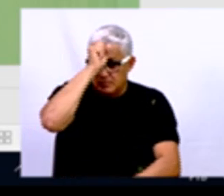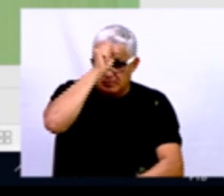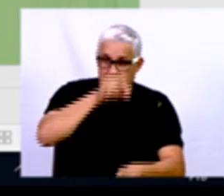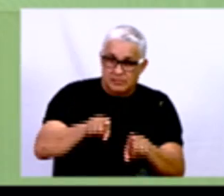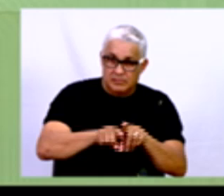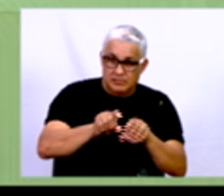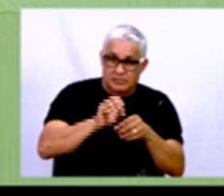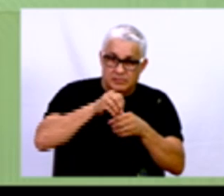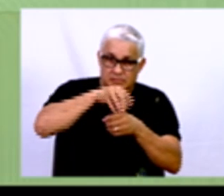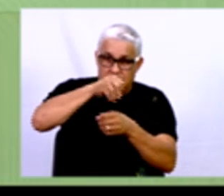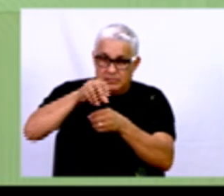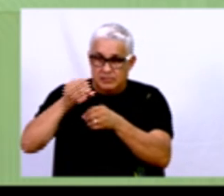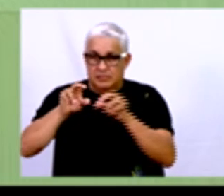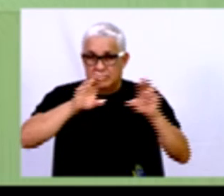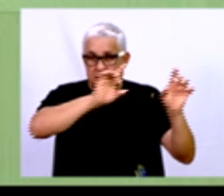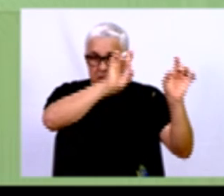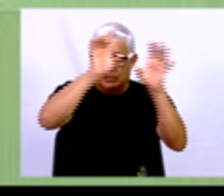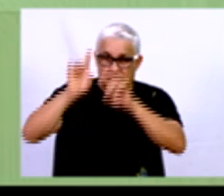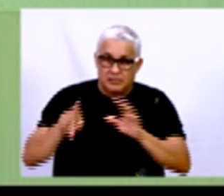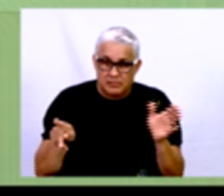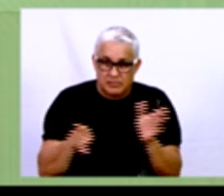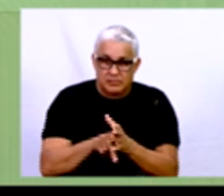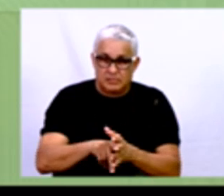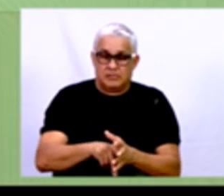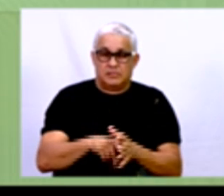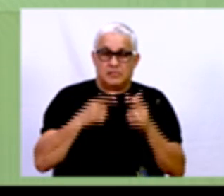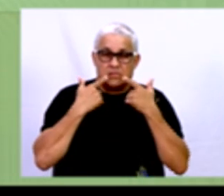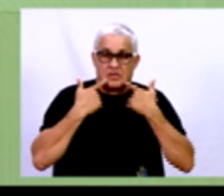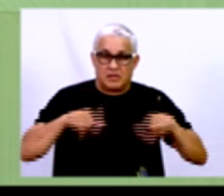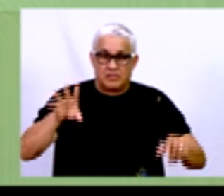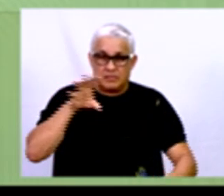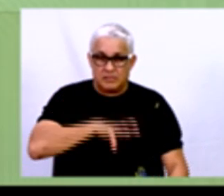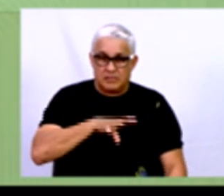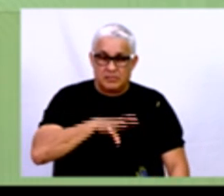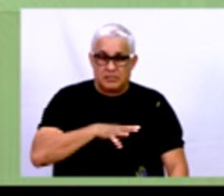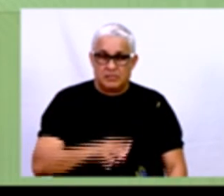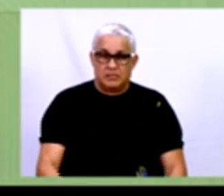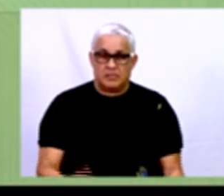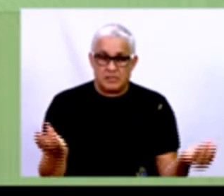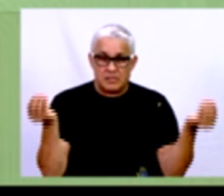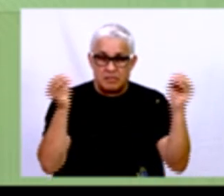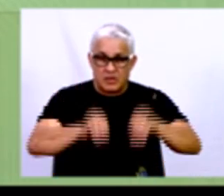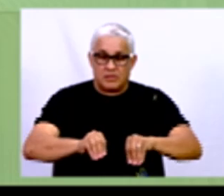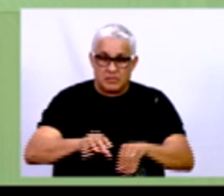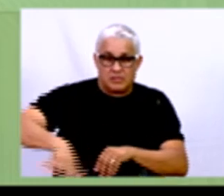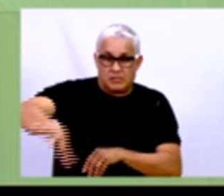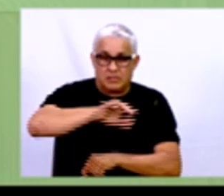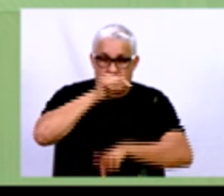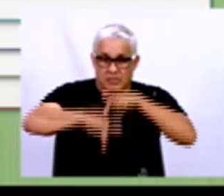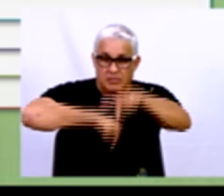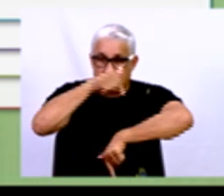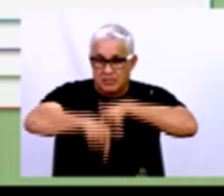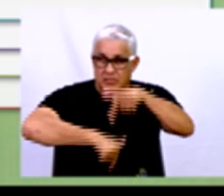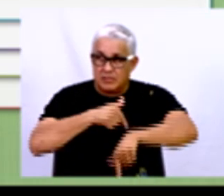conteúdos específicos de língua portuguesa e sua aplicação em ambientes de trabalho.